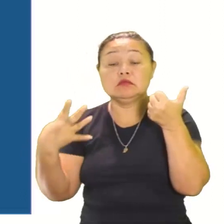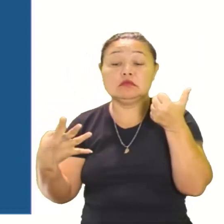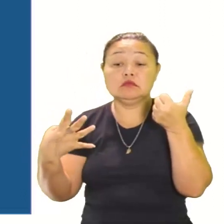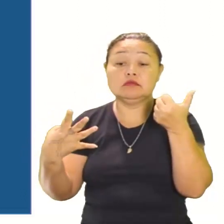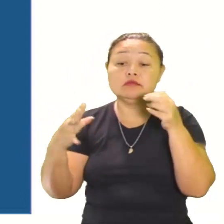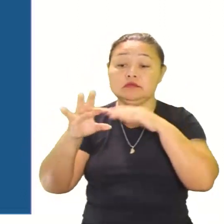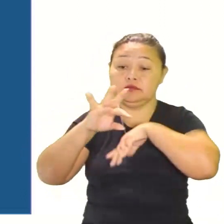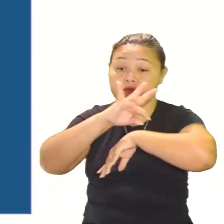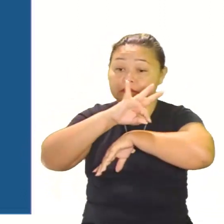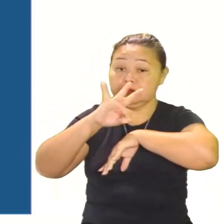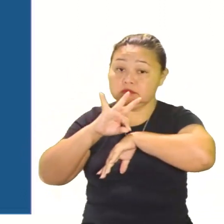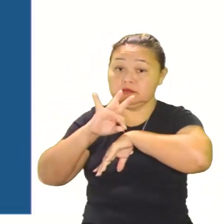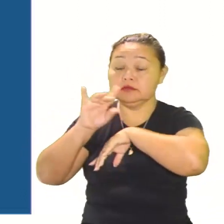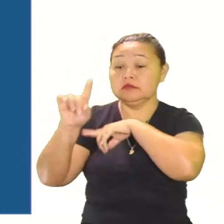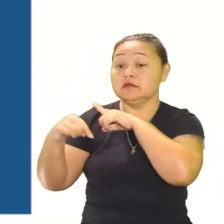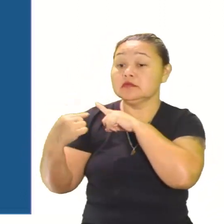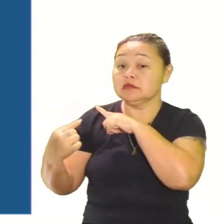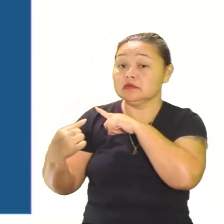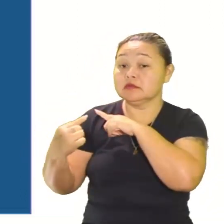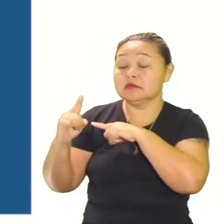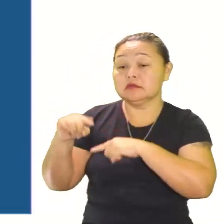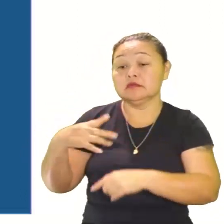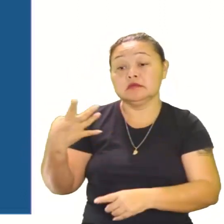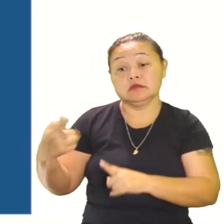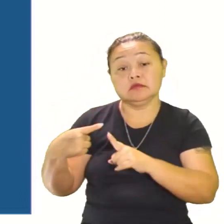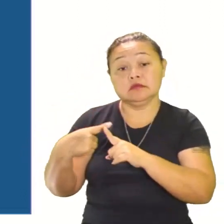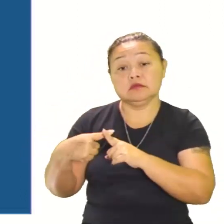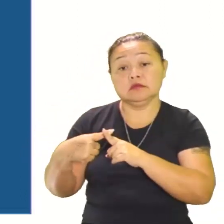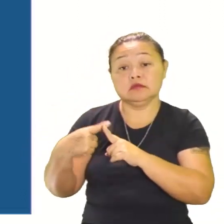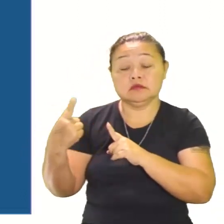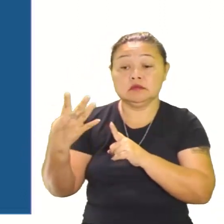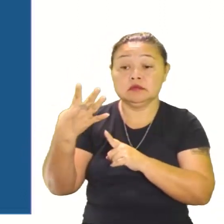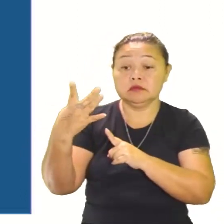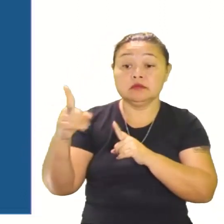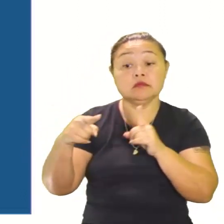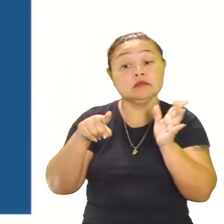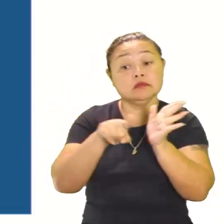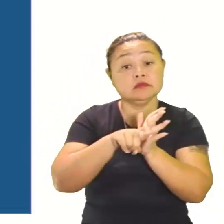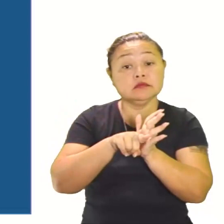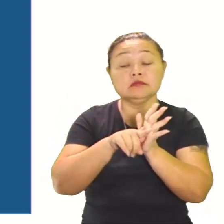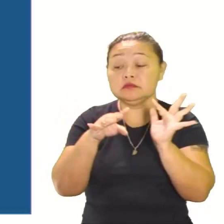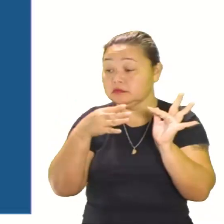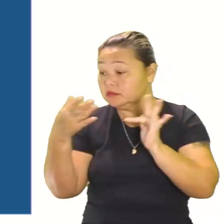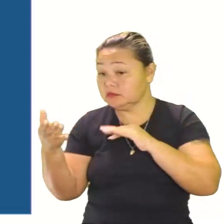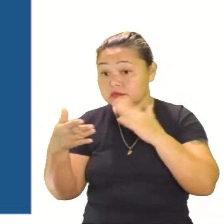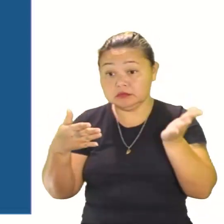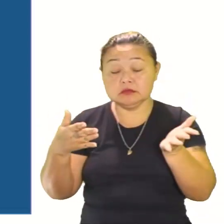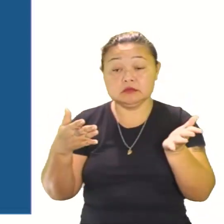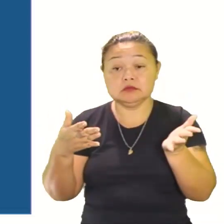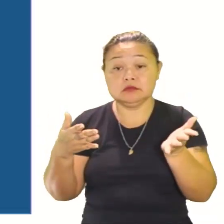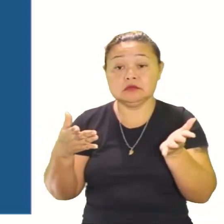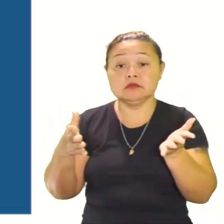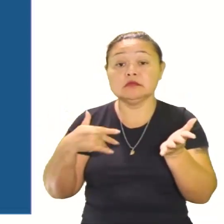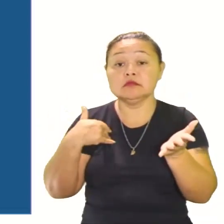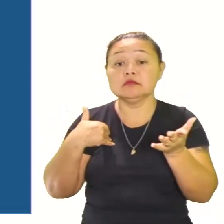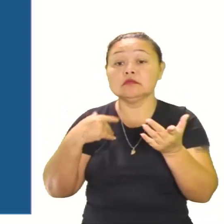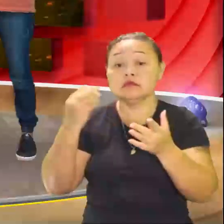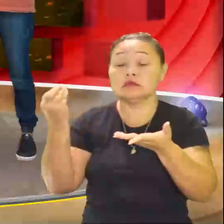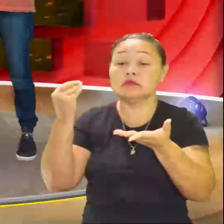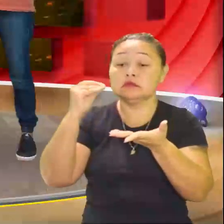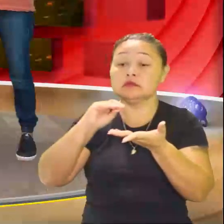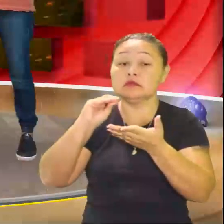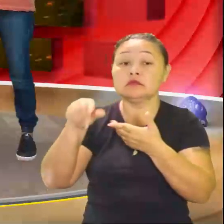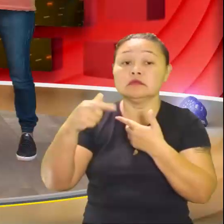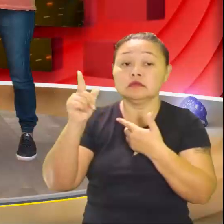numerada, esses valores podem ser o 4 positivo e o 4 negativo? Isso. Olha E se eu aí, ó. colocar um 2